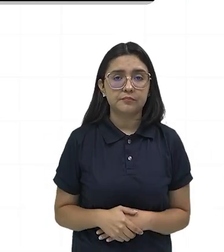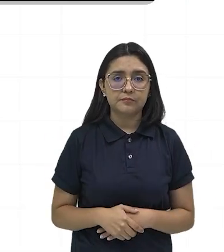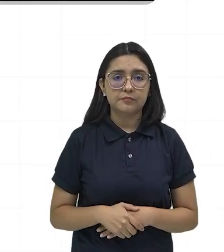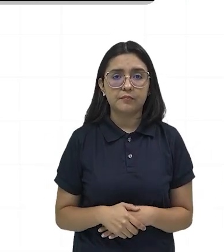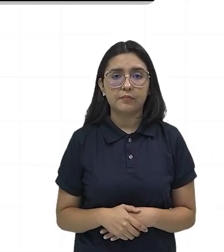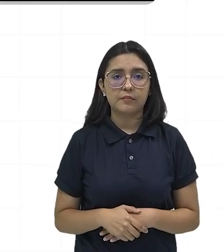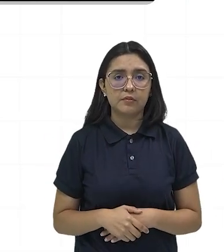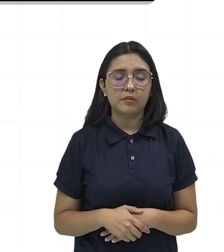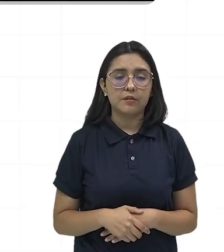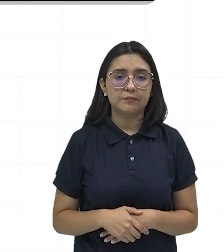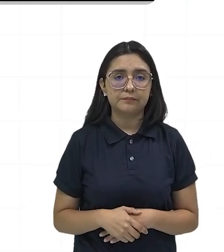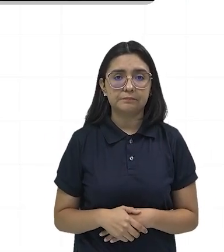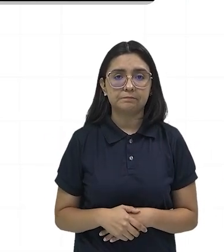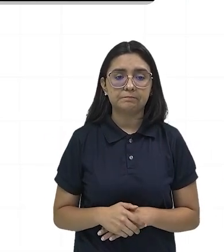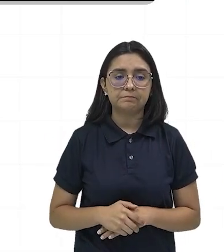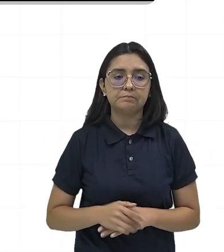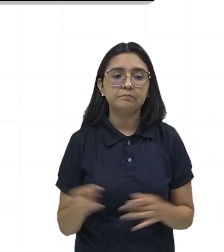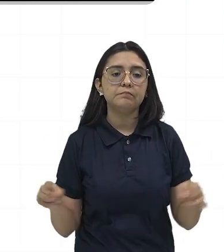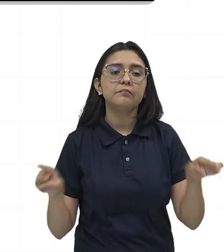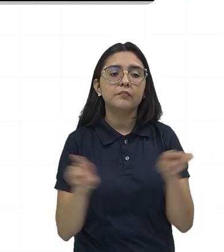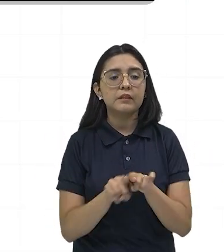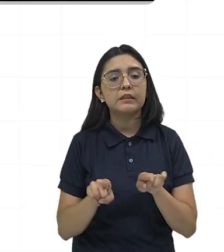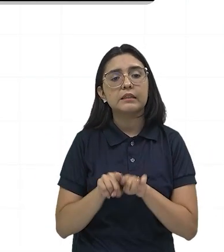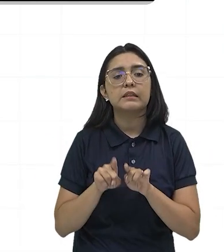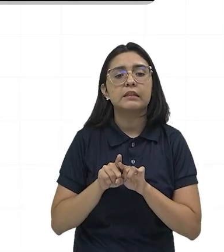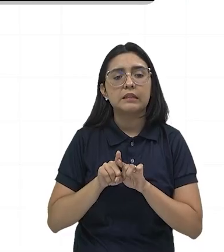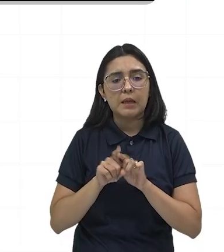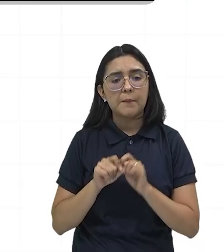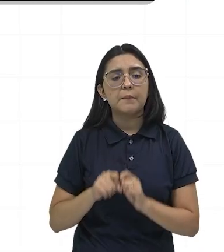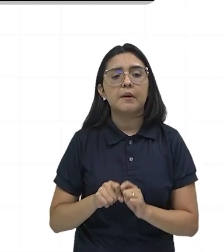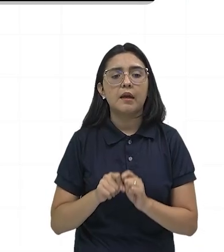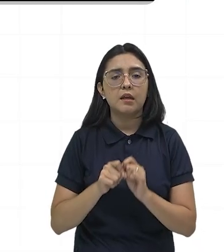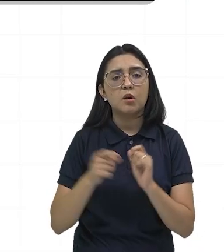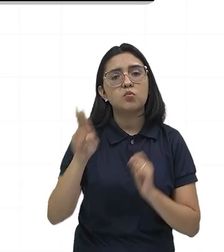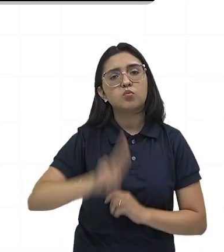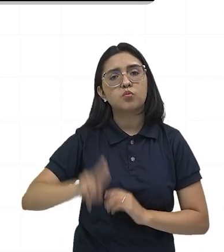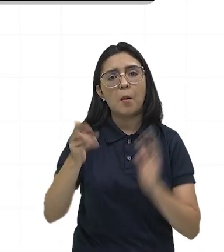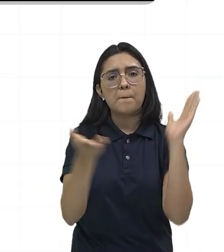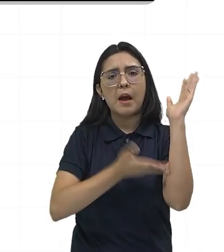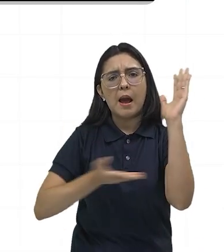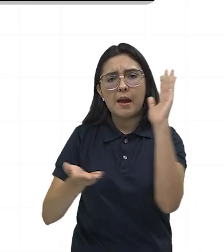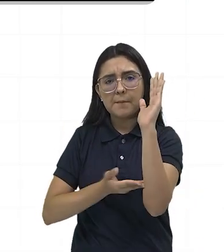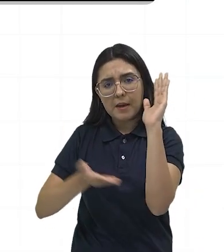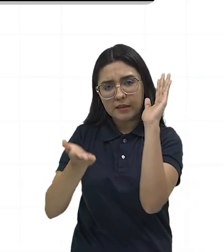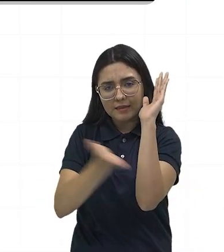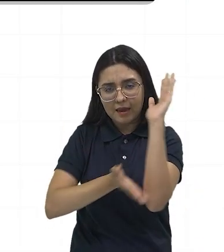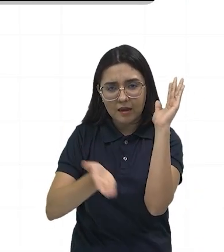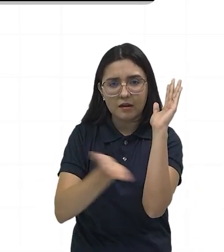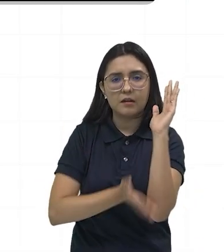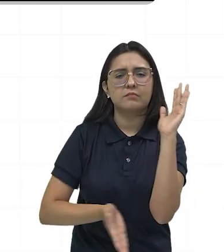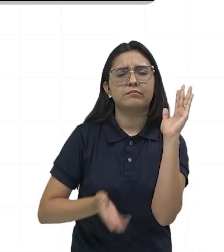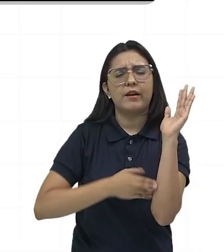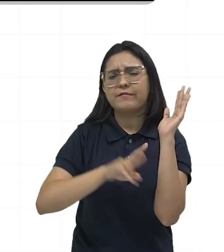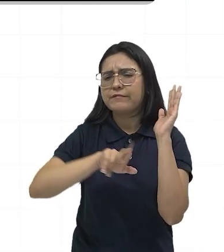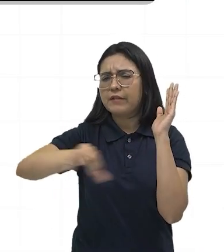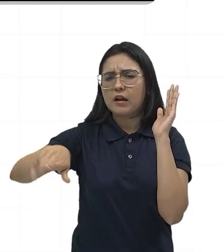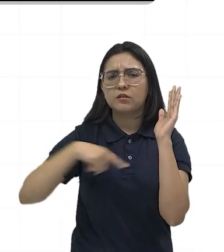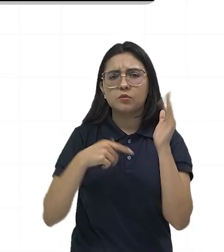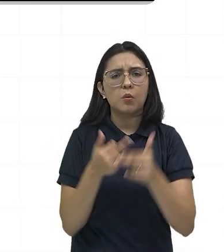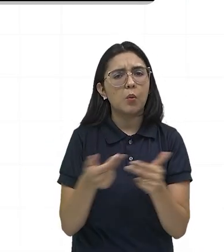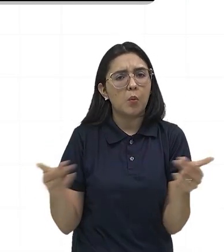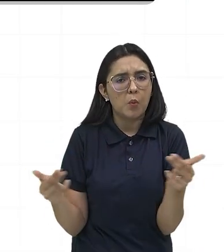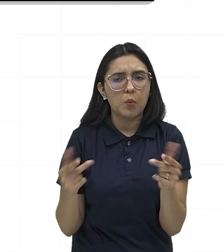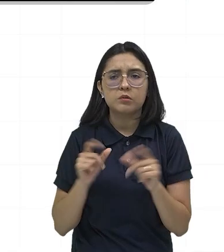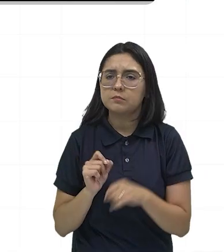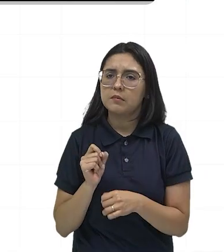falando disso. Exploração madeireira, a utilização da madeira para várias coisas, né, gente?